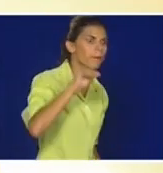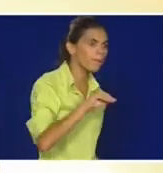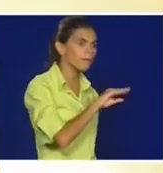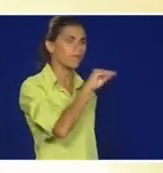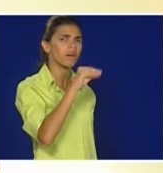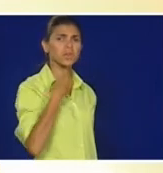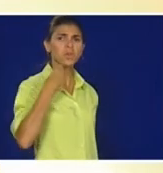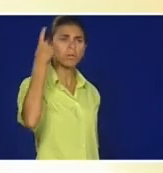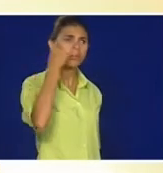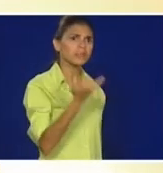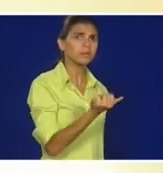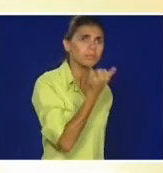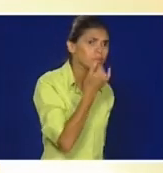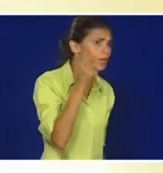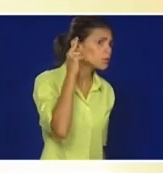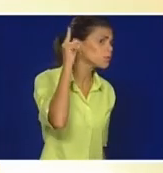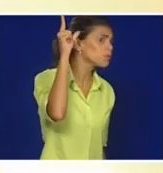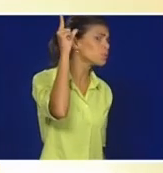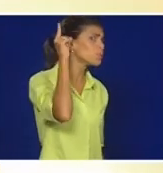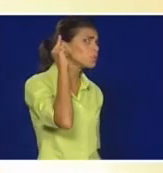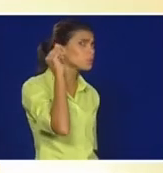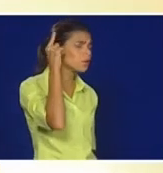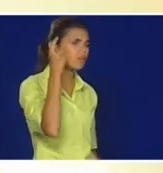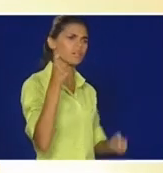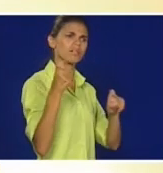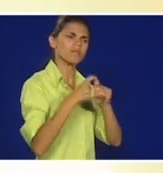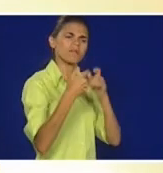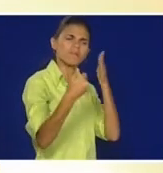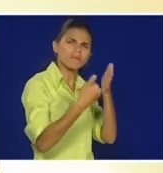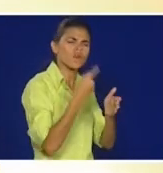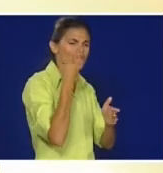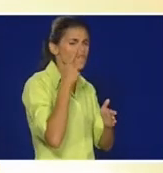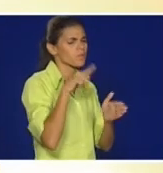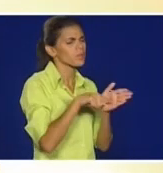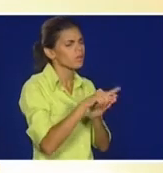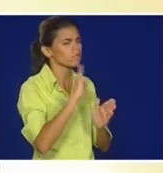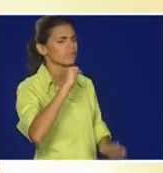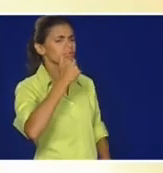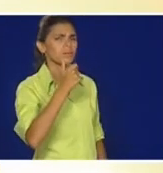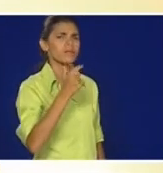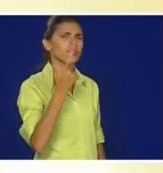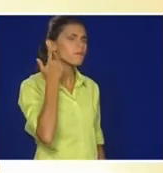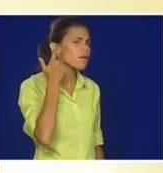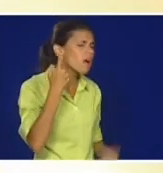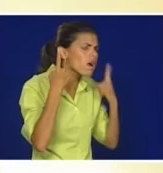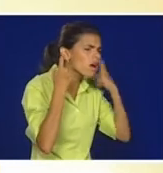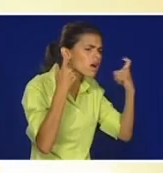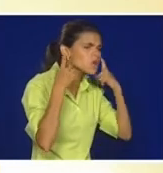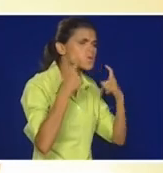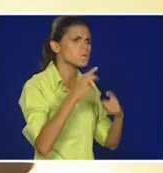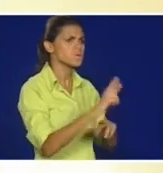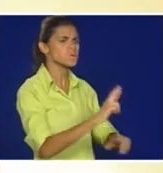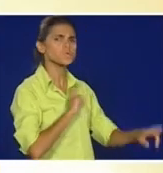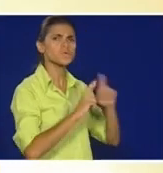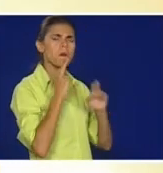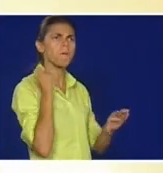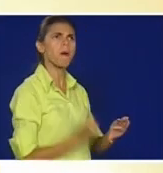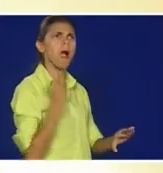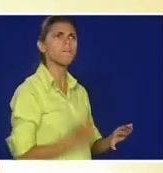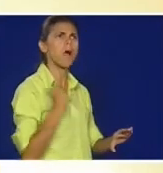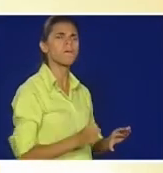coisa, que eu não pensei que poderia ser a audição dele. Aí o médico fez alguns testes com ele, fez barulho na mesa, ele